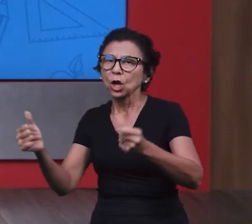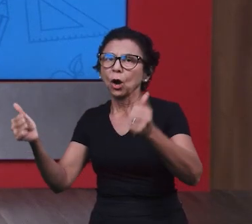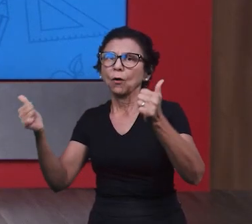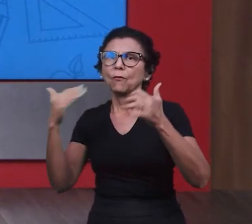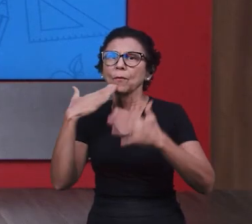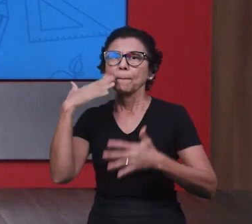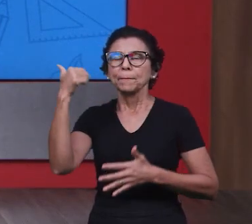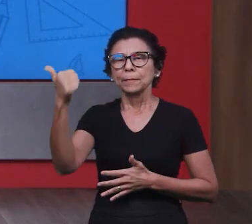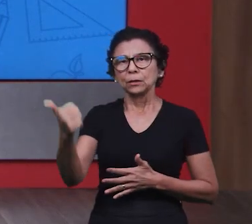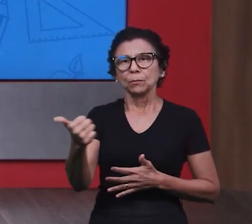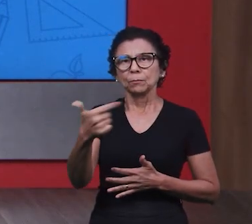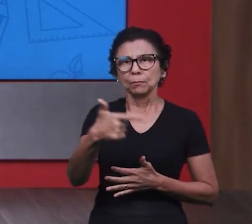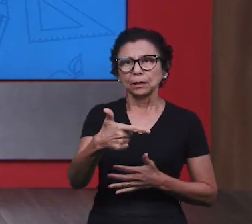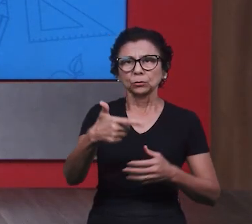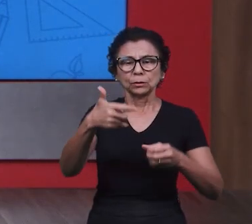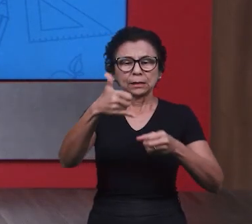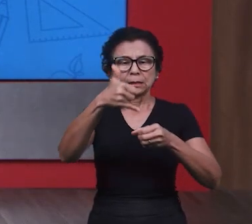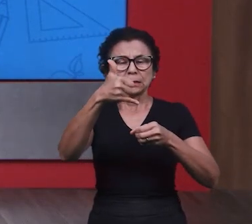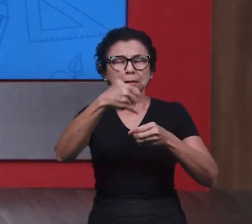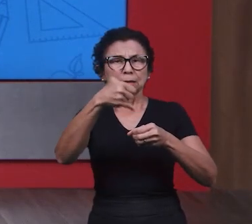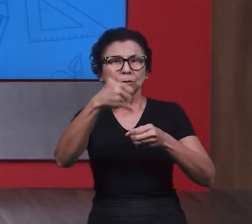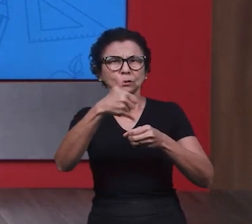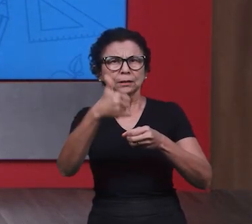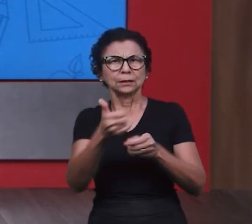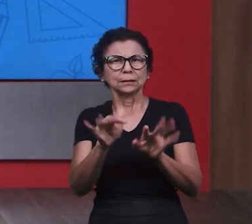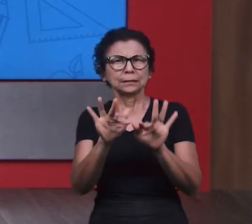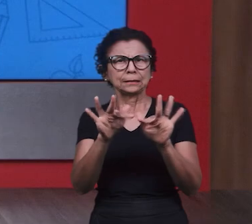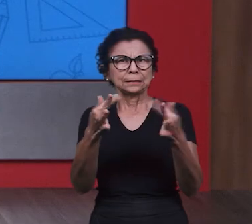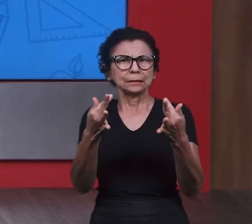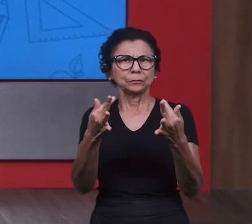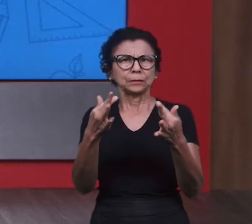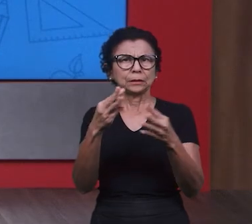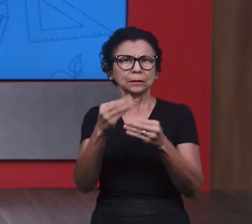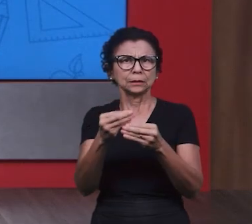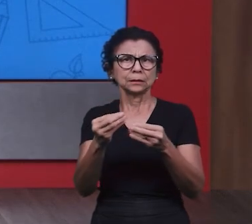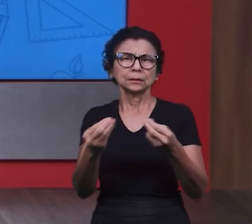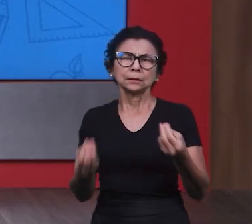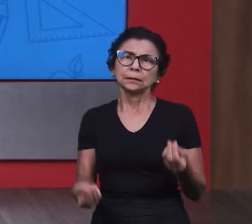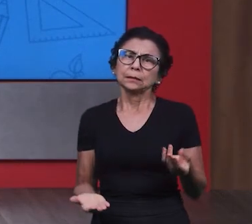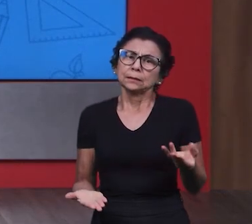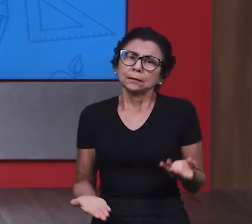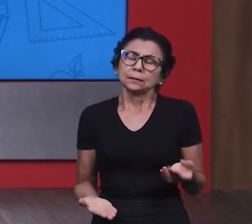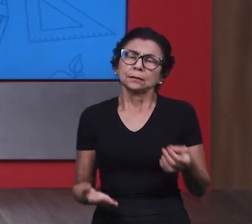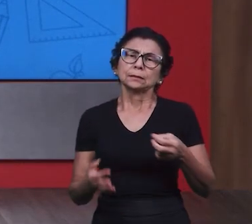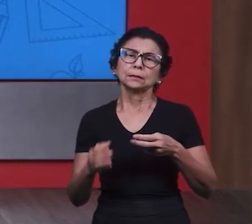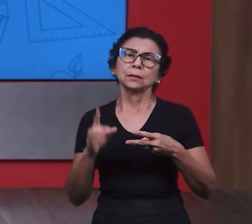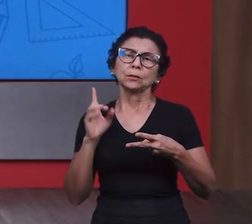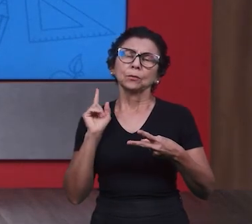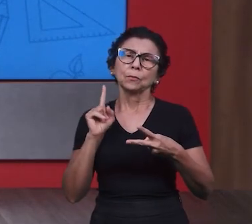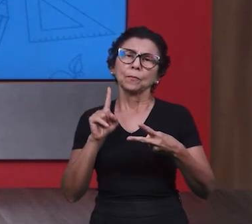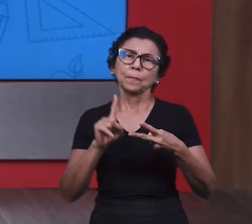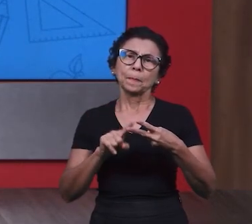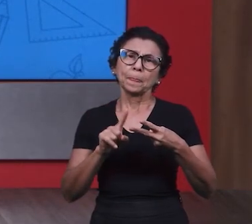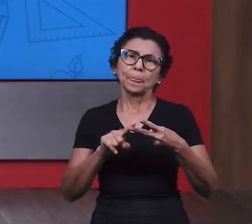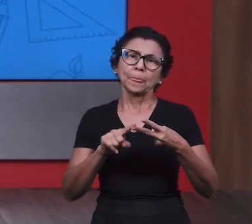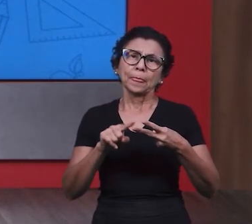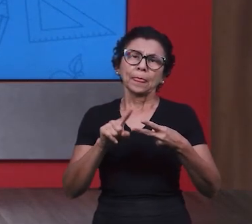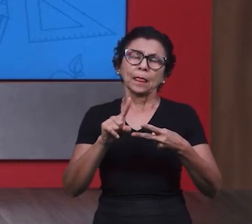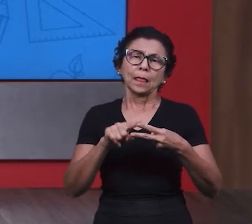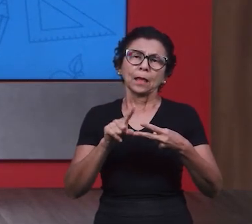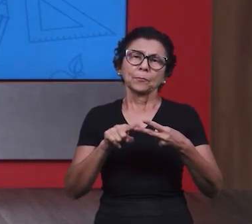gasolina. Quer dizer, de uma maneira bem simples, que o álcool se gruda mais fortemente na água do que